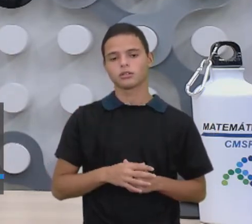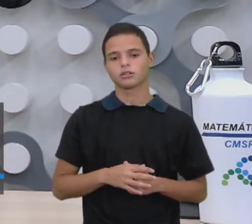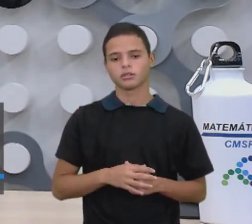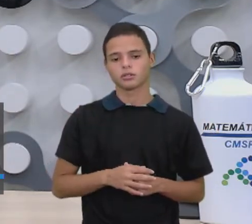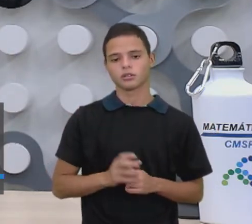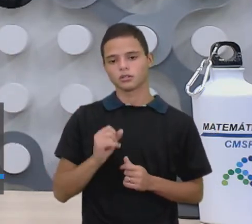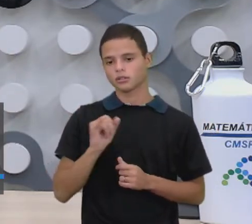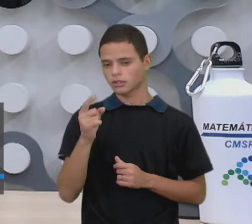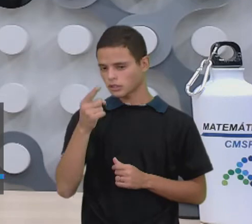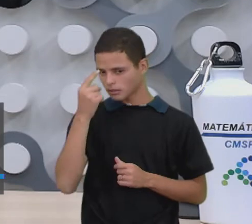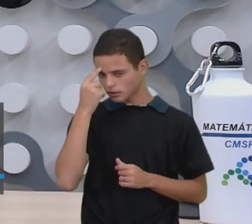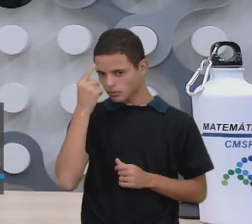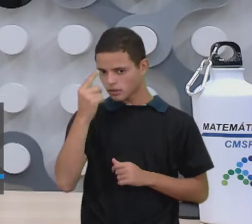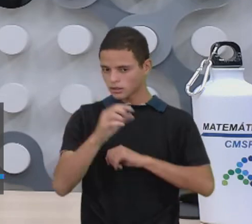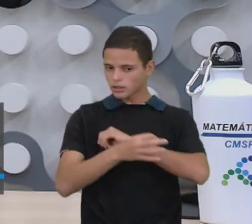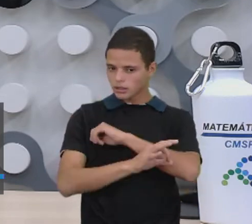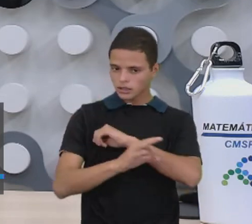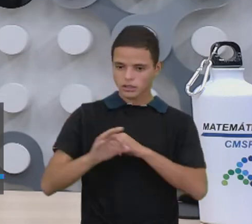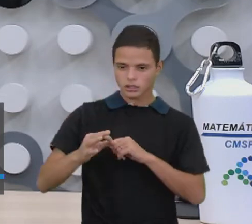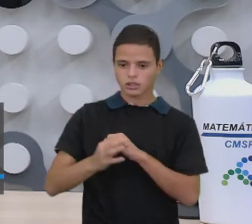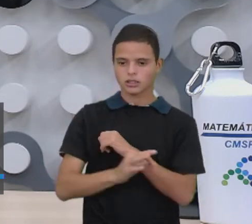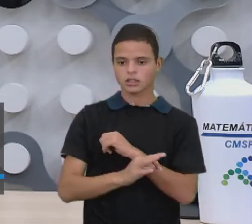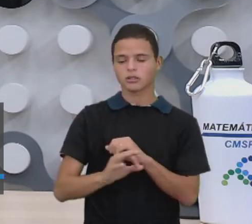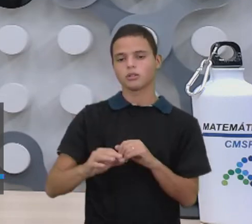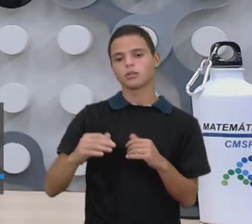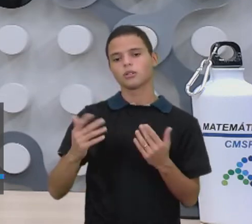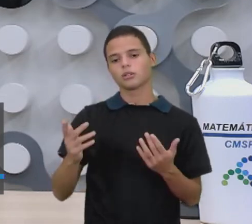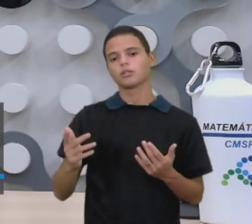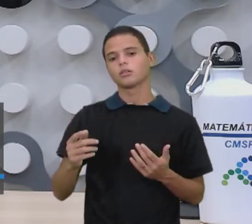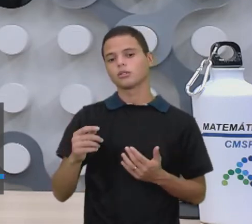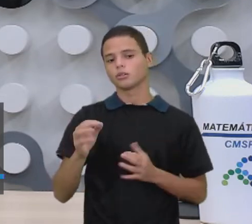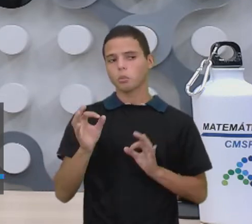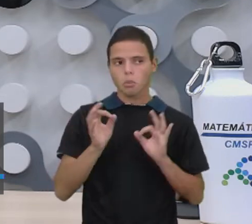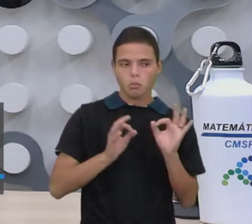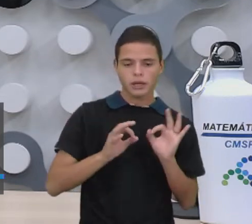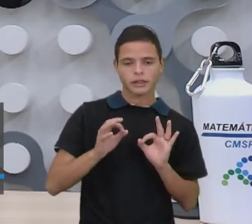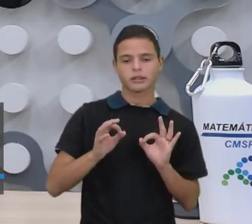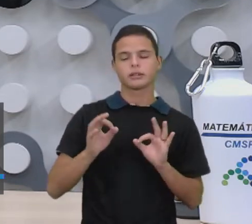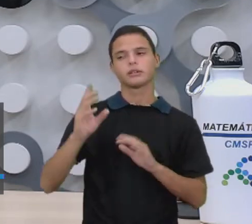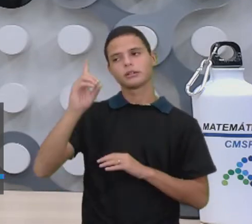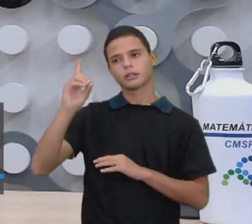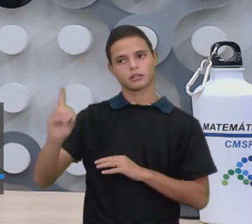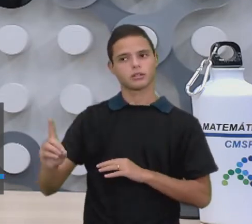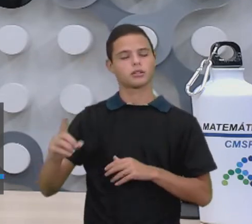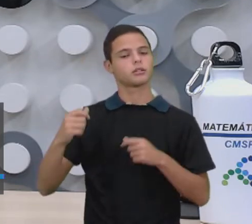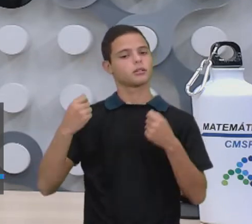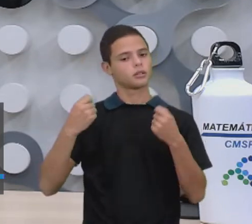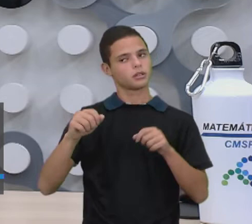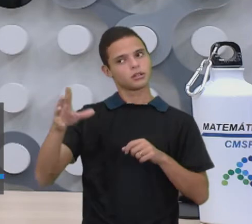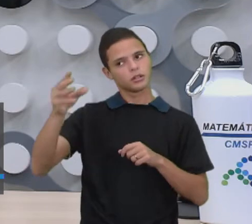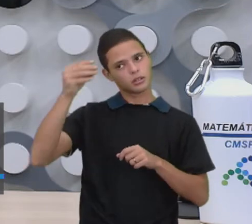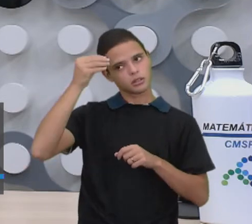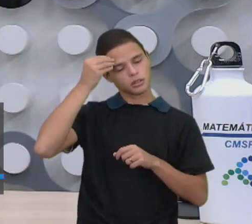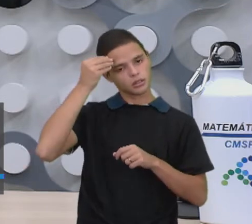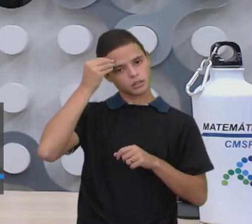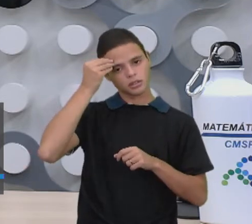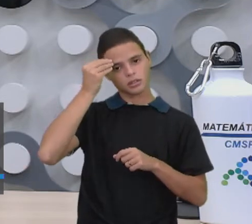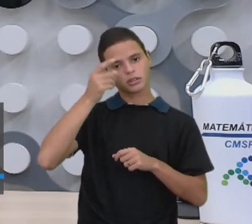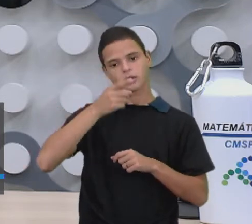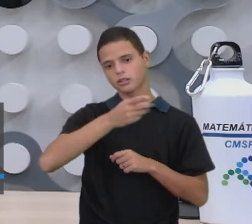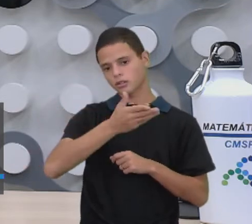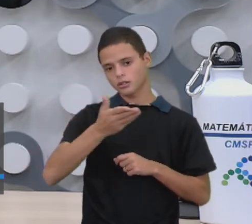em ser arquiteto ou engenheiro, esse plano diretor vai ter que estar embaixo do seu braço aí para vocês